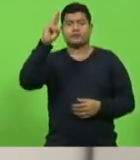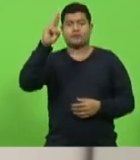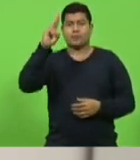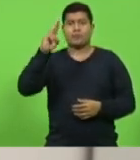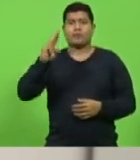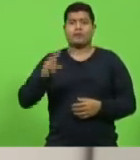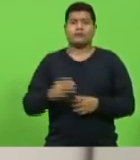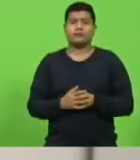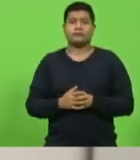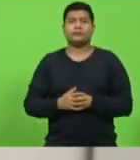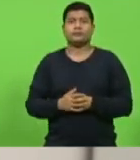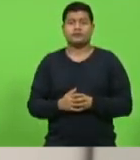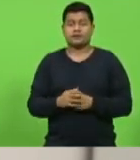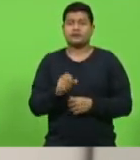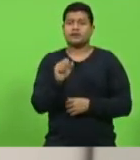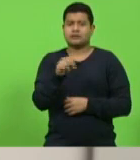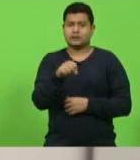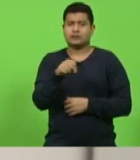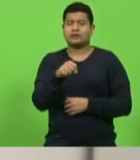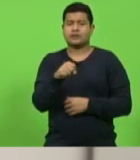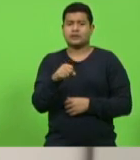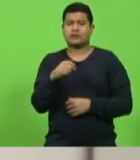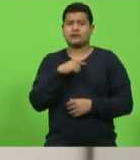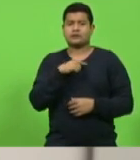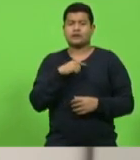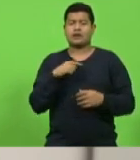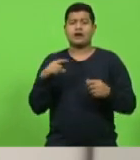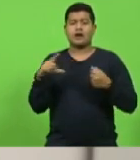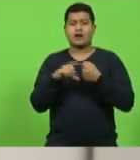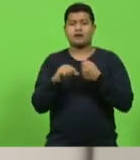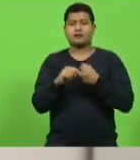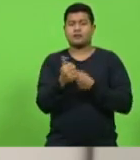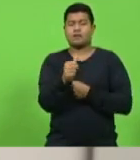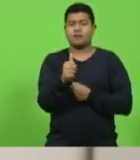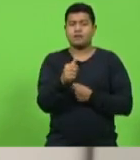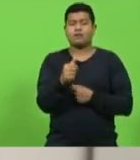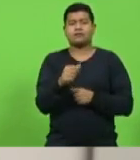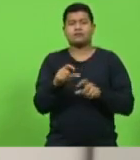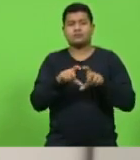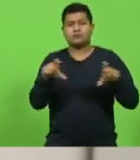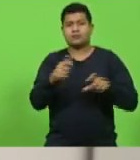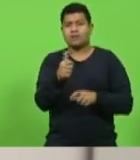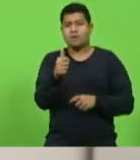Silva está, sim, em curso no artigo 11, item 11, da Lei